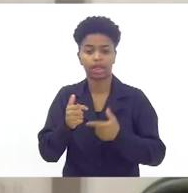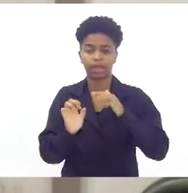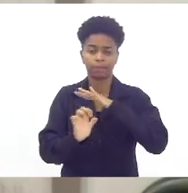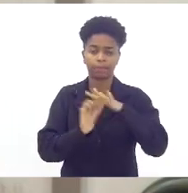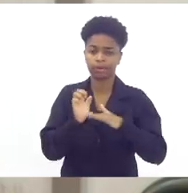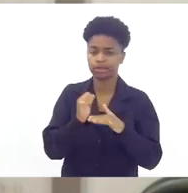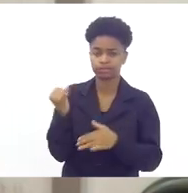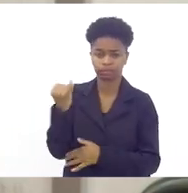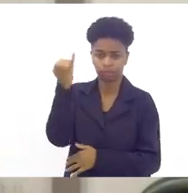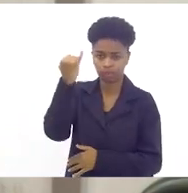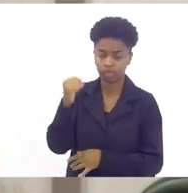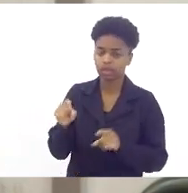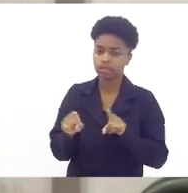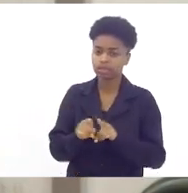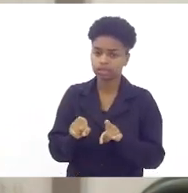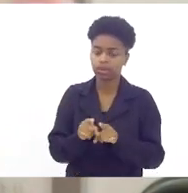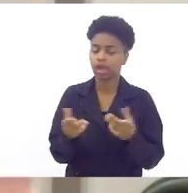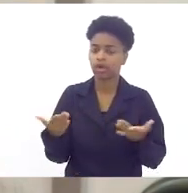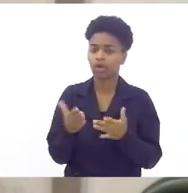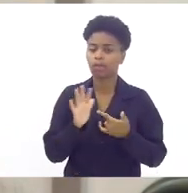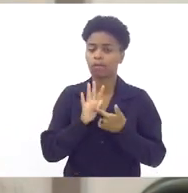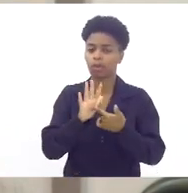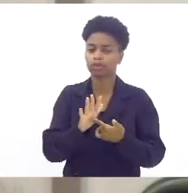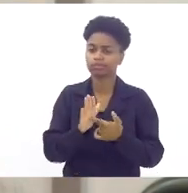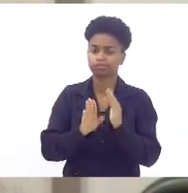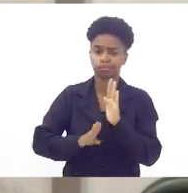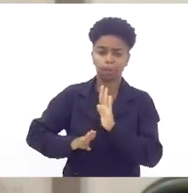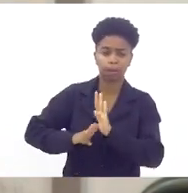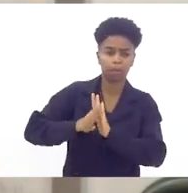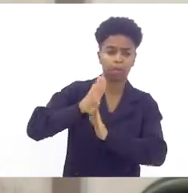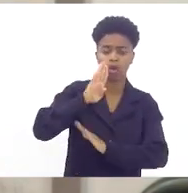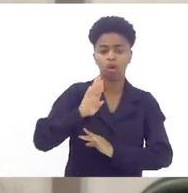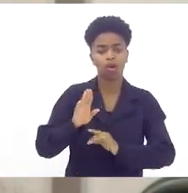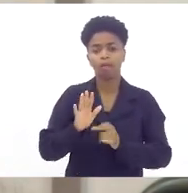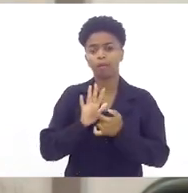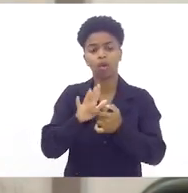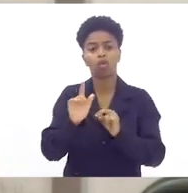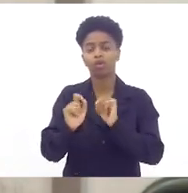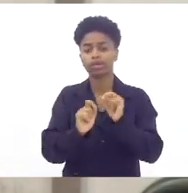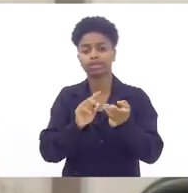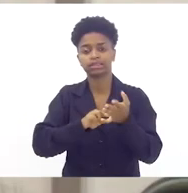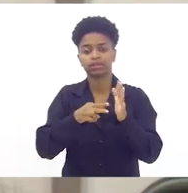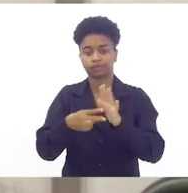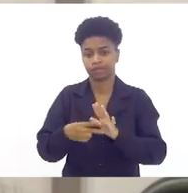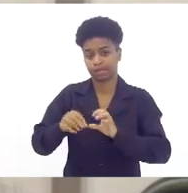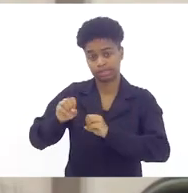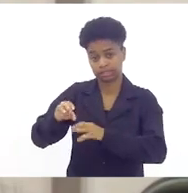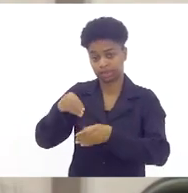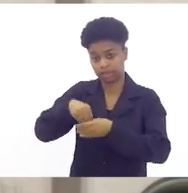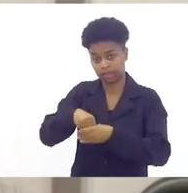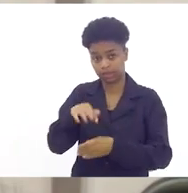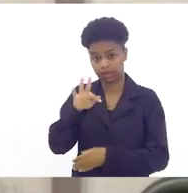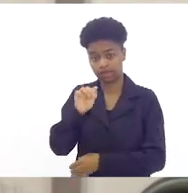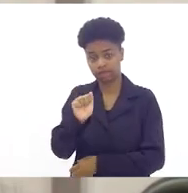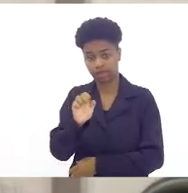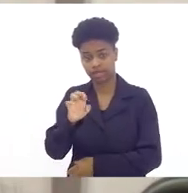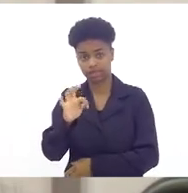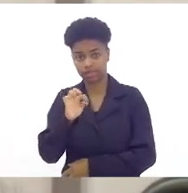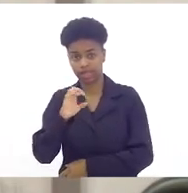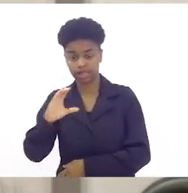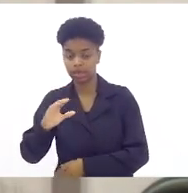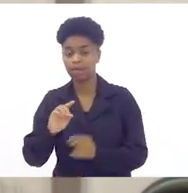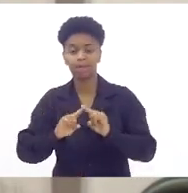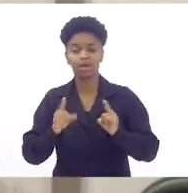empresas hoje então são símbolos do Sucesso do que é o ensino da Faetec mas esse sucesso ele não pode ser